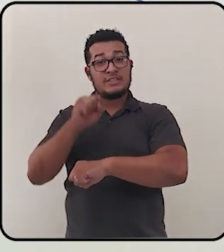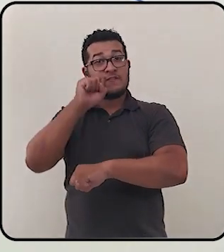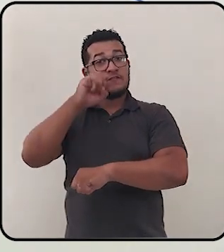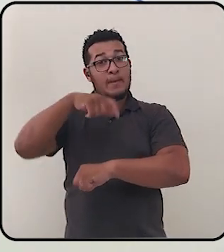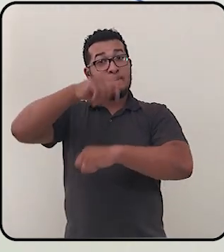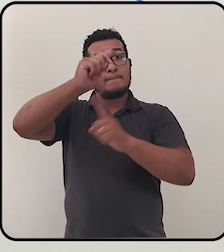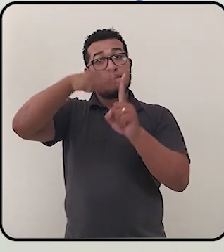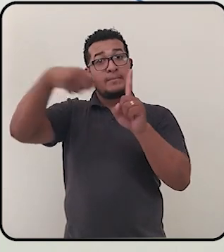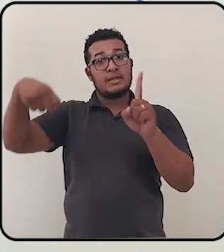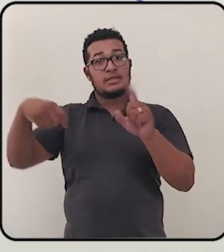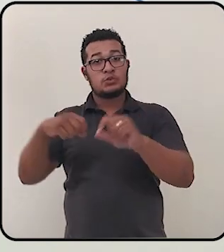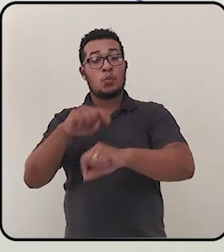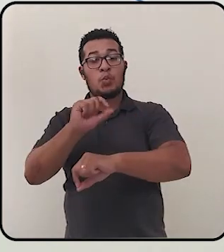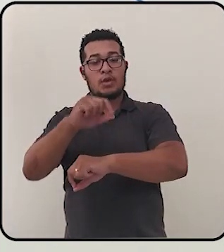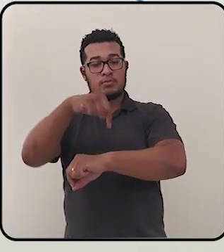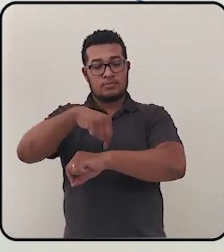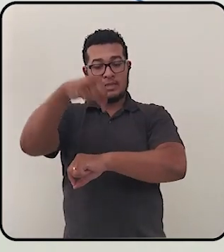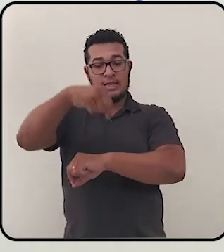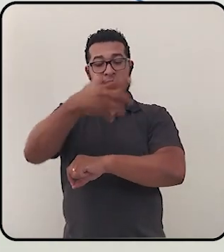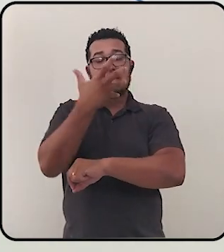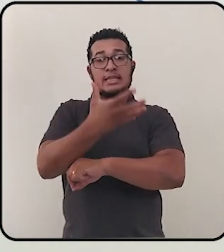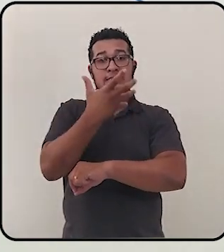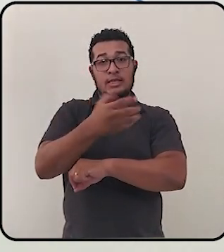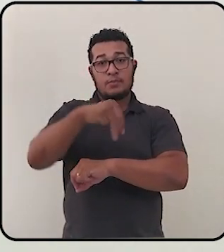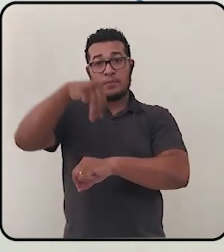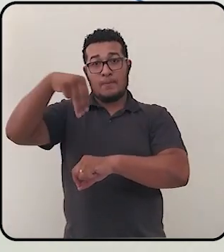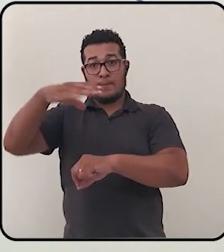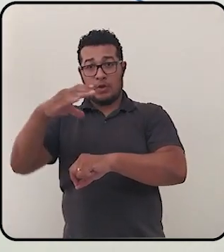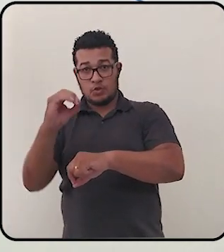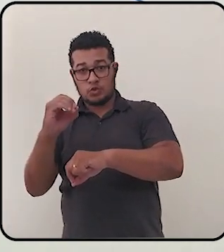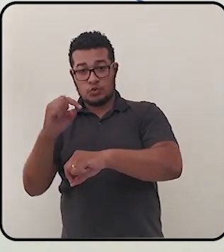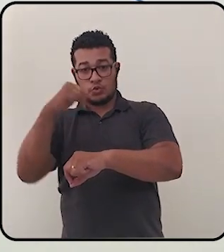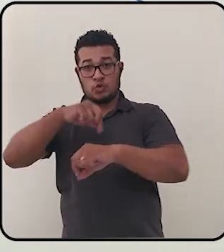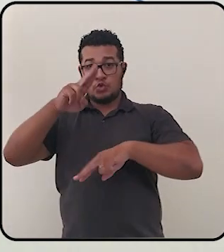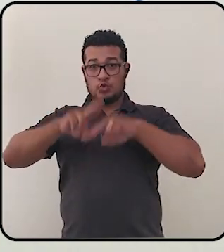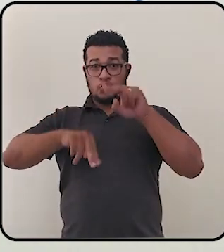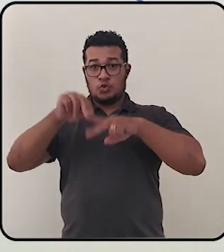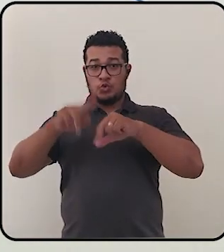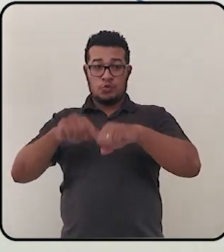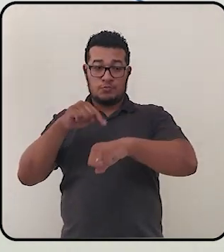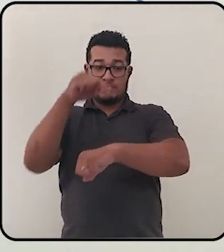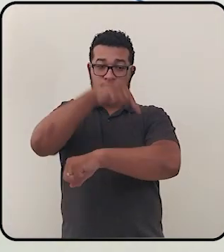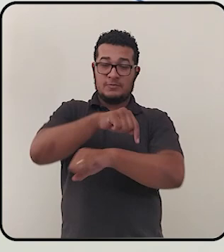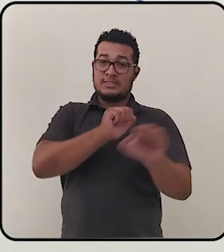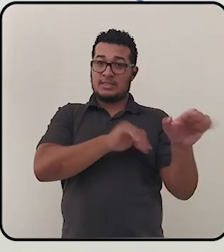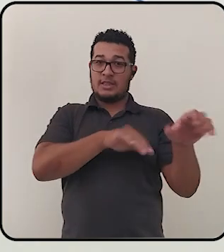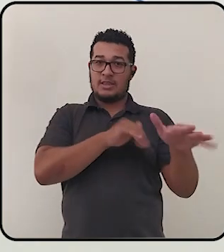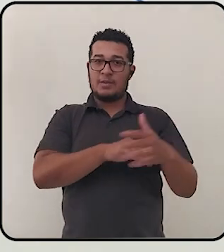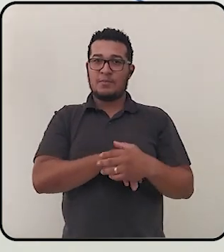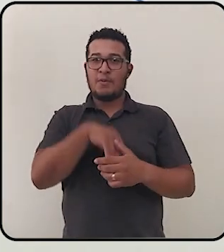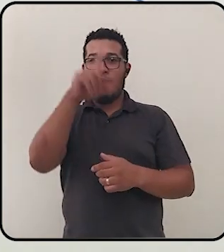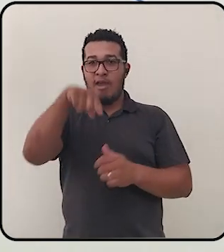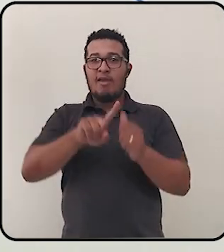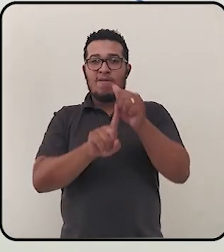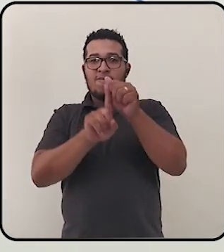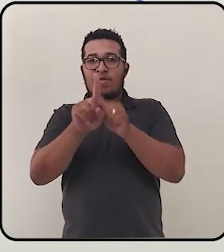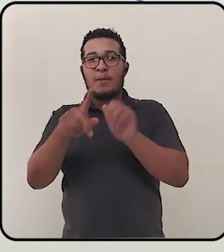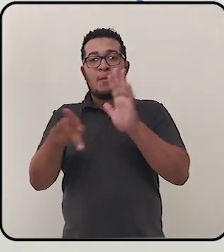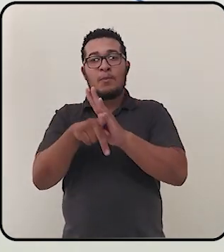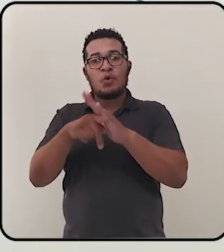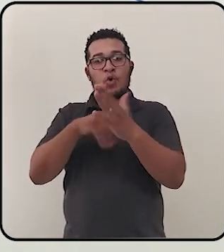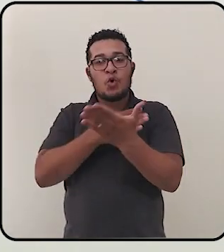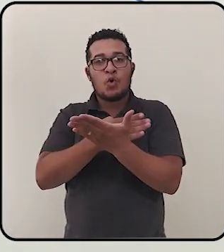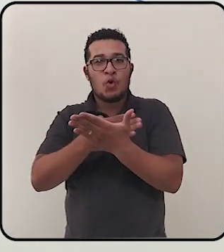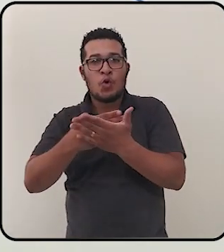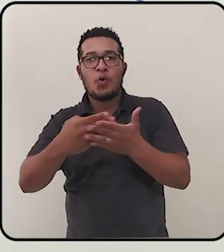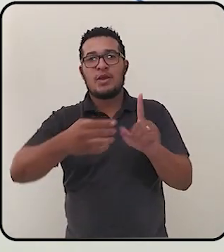Transformando em meses, dezembro, março, junho e setembro são exatamente os meses de